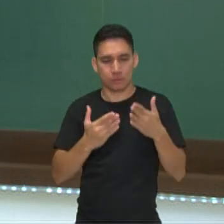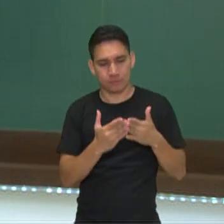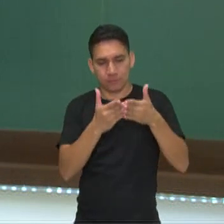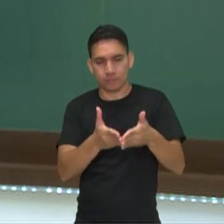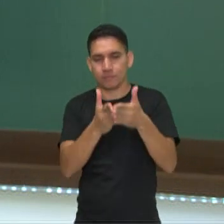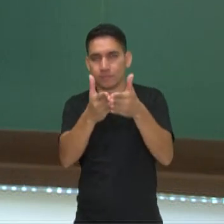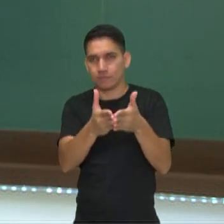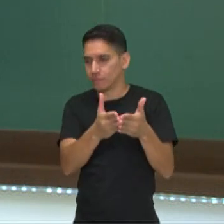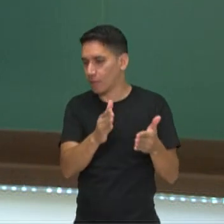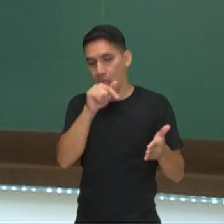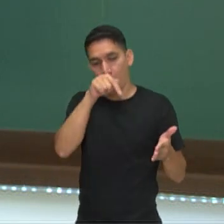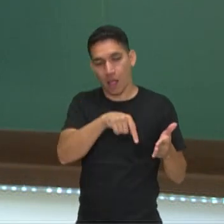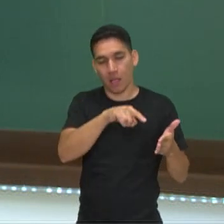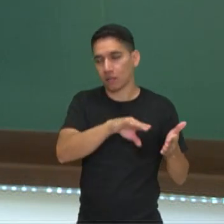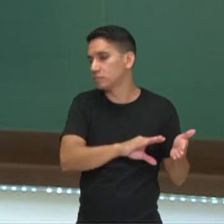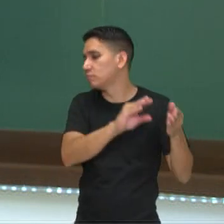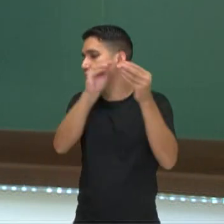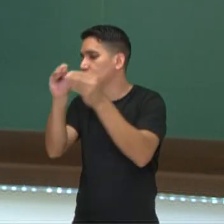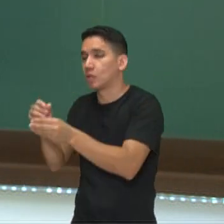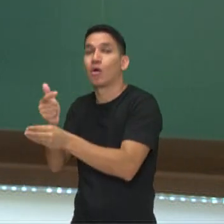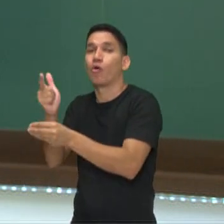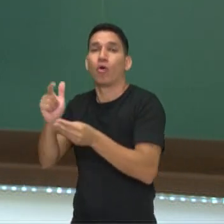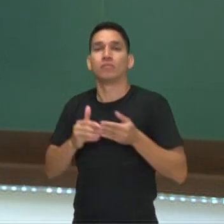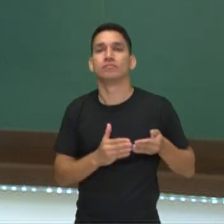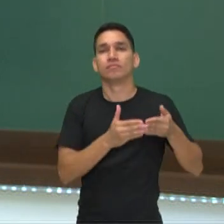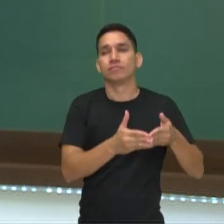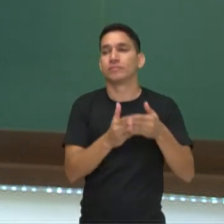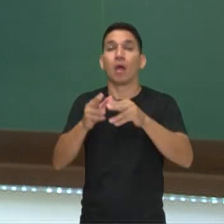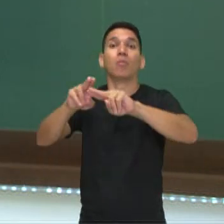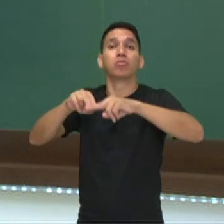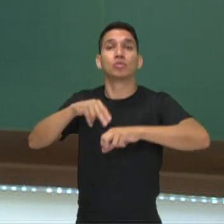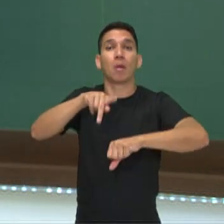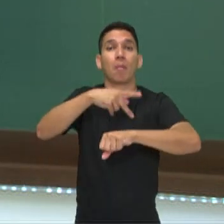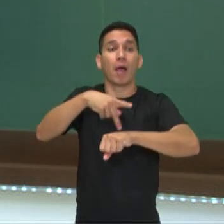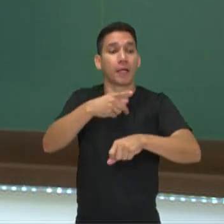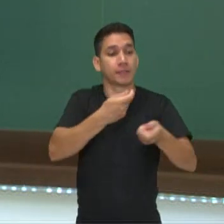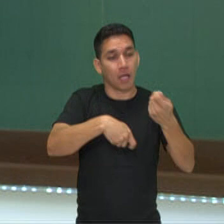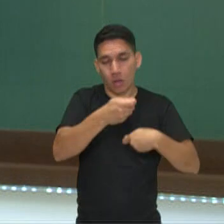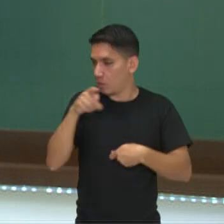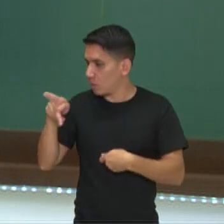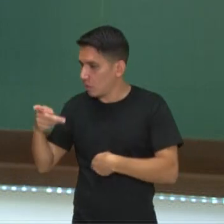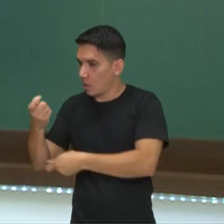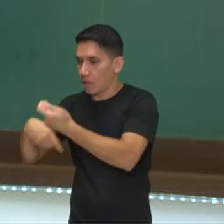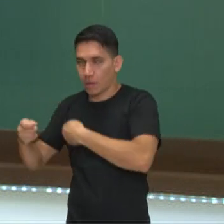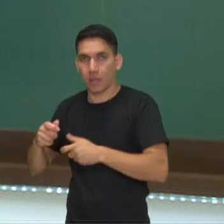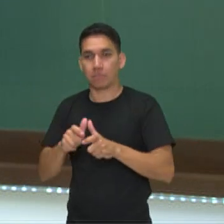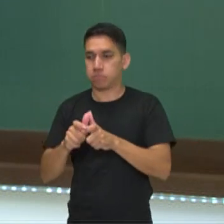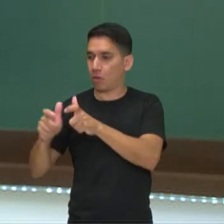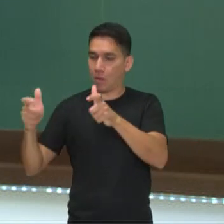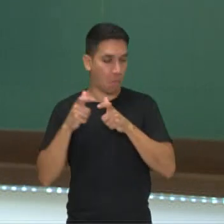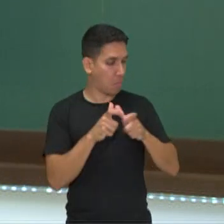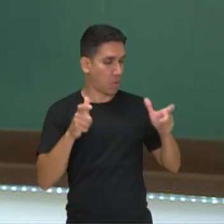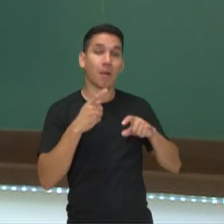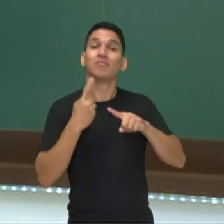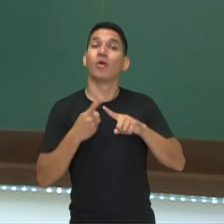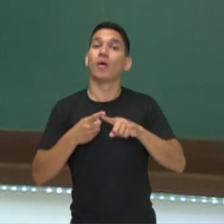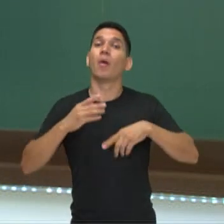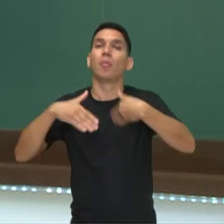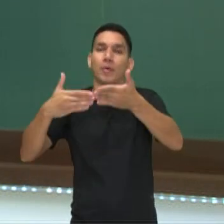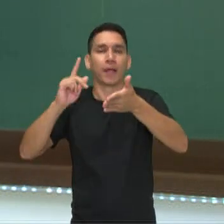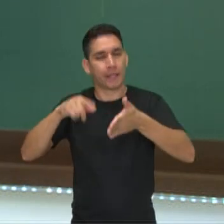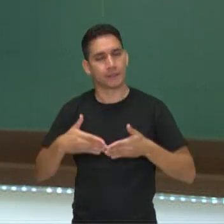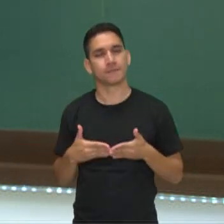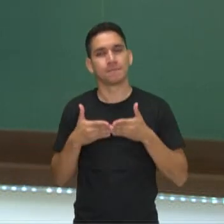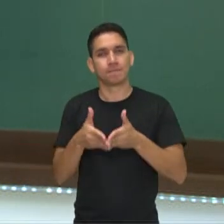outro. Então, a economia dos países vai se fortalecendo a partir desse processo do transporte marítimo,